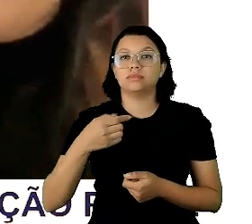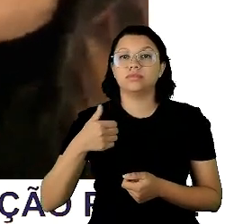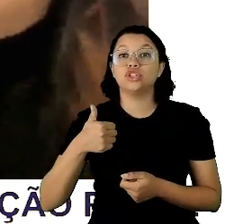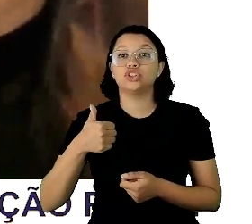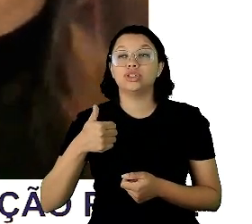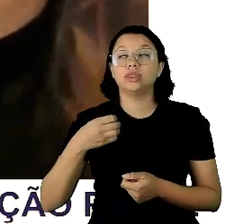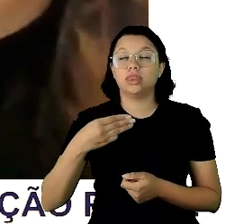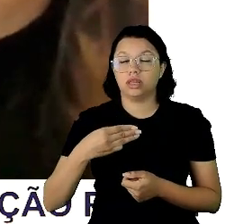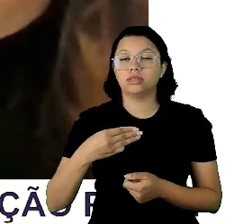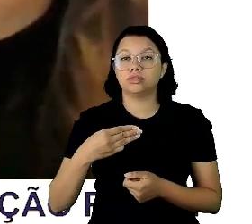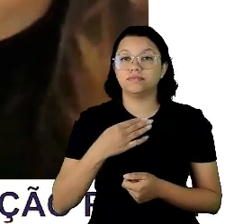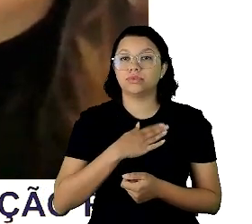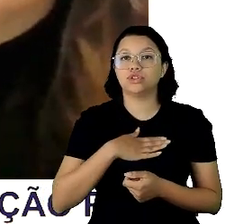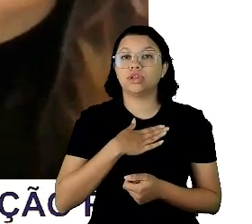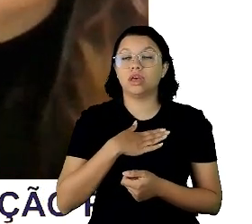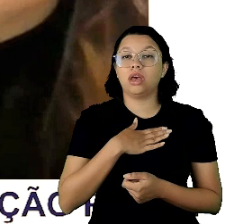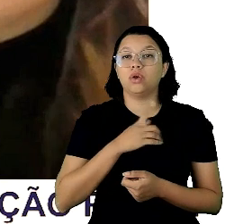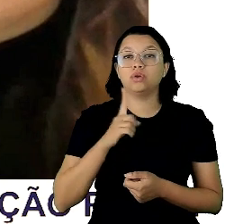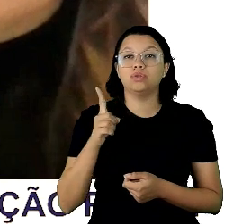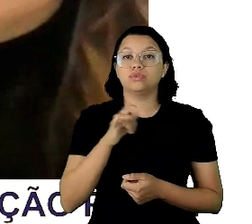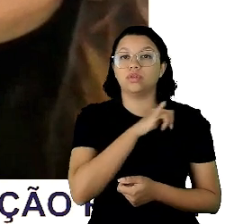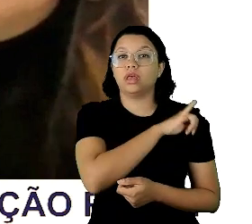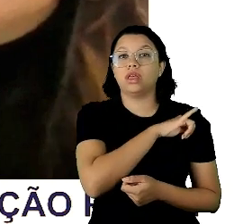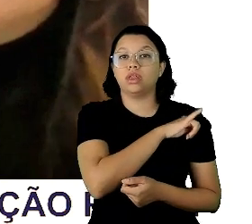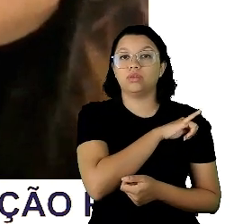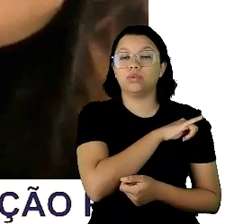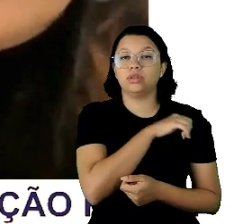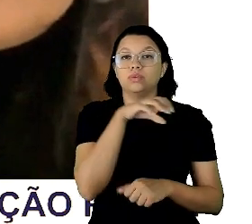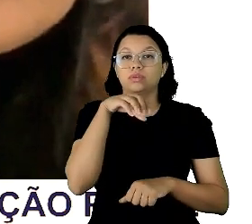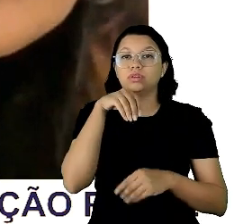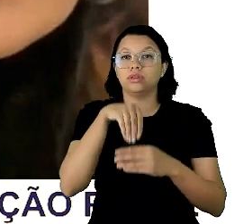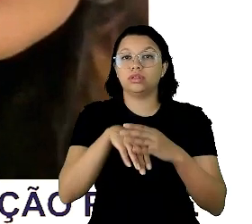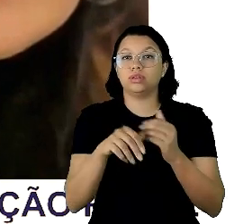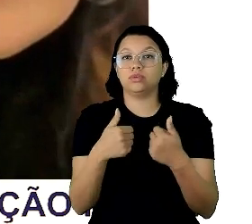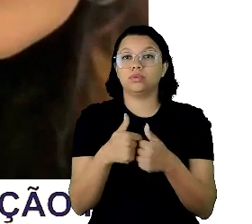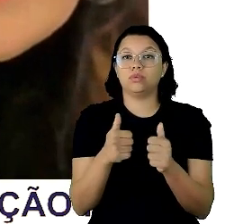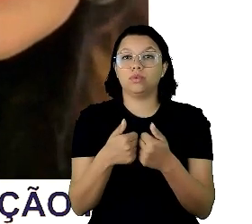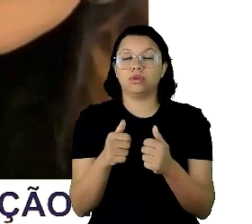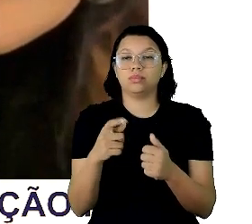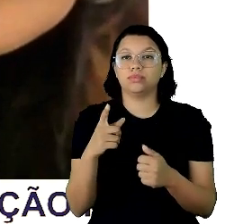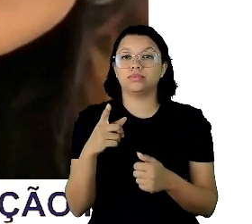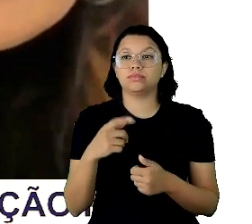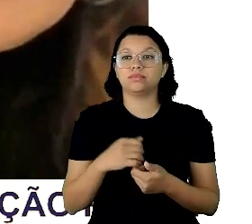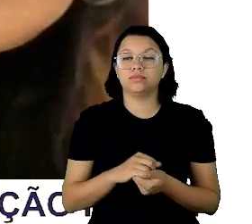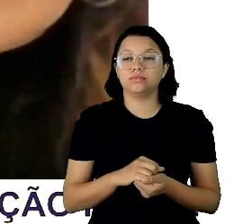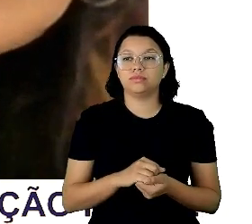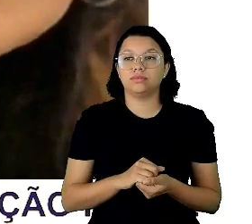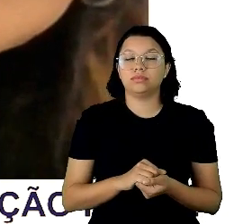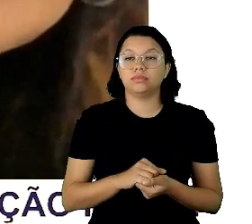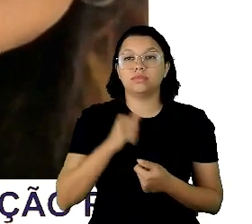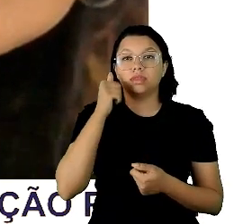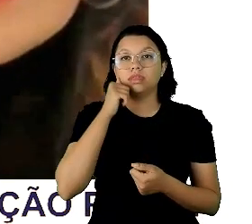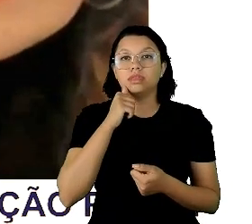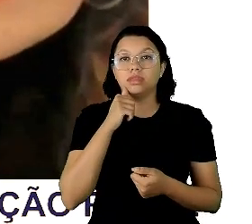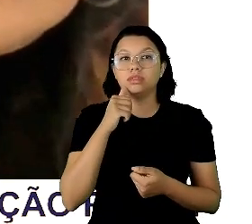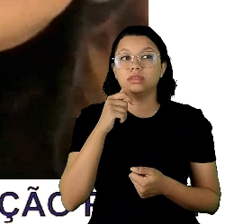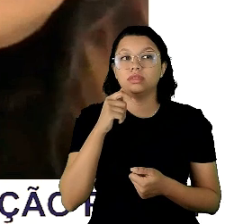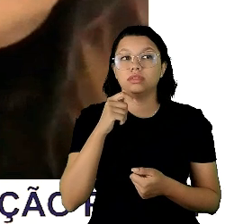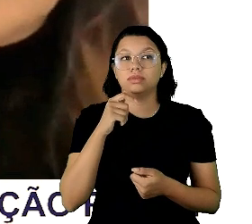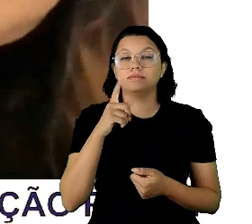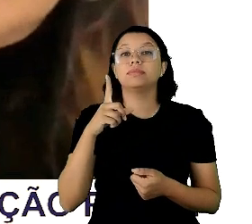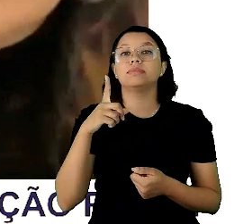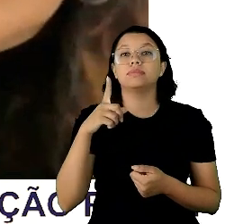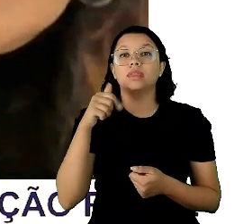Rio. E teve um cara que sentou, ela estava